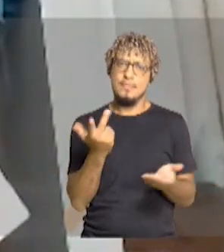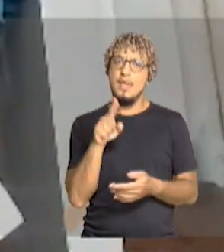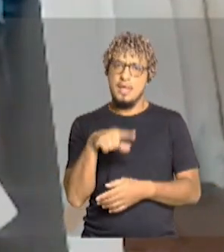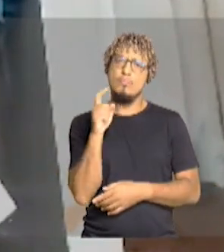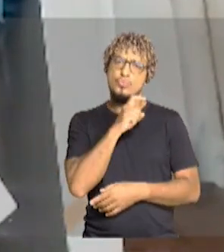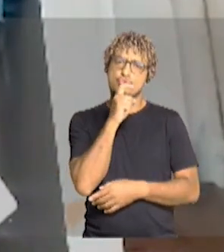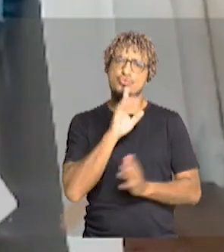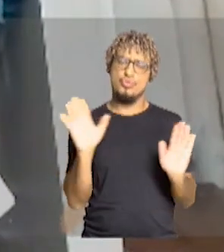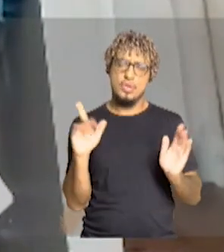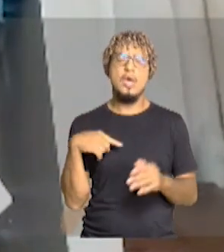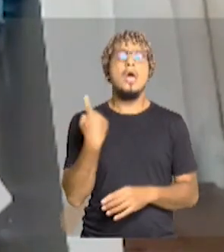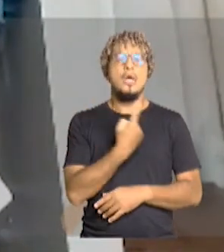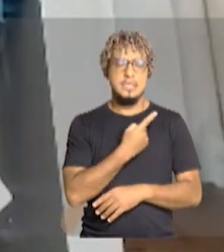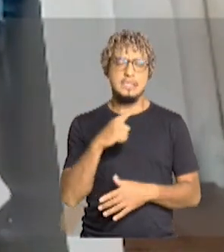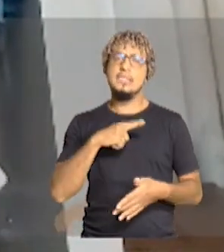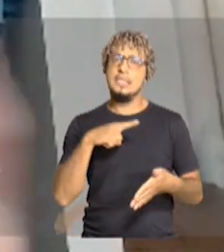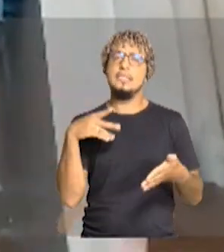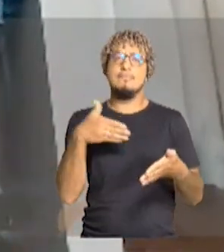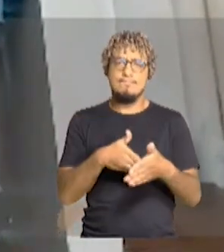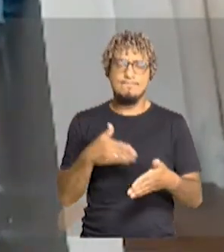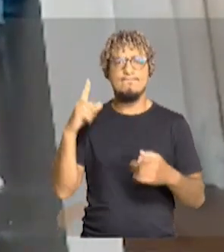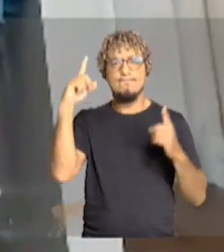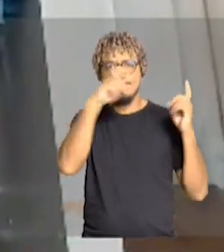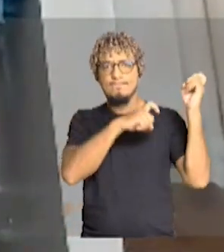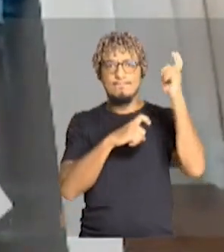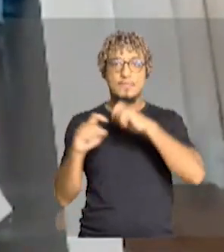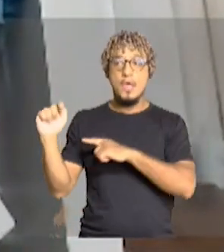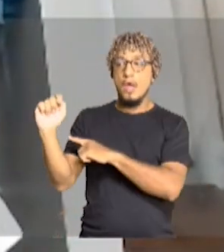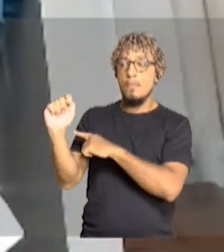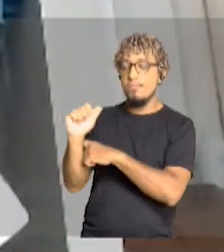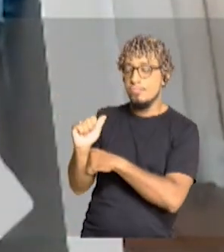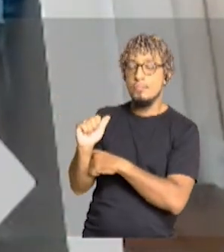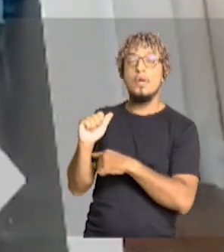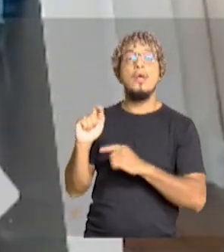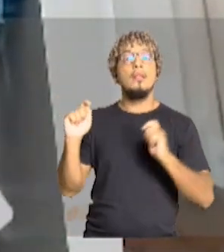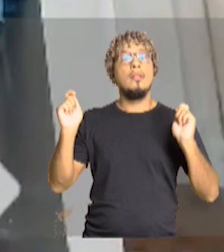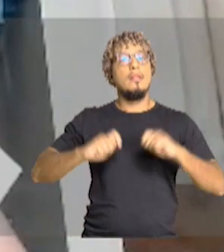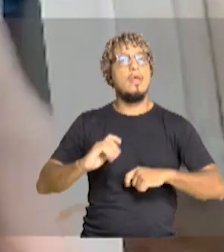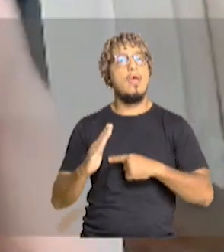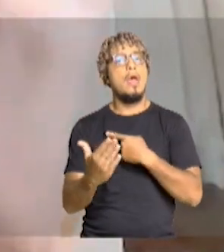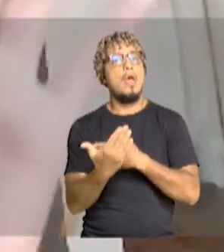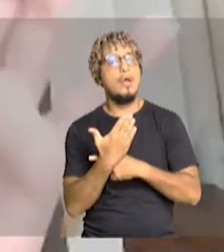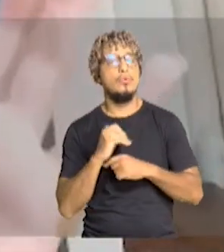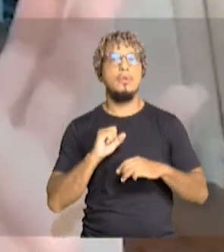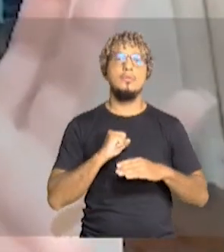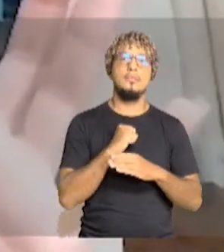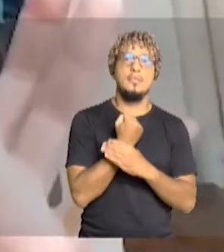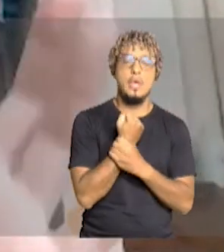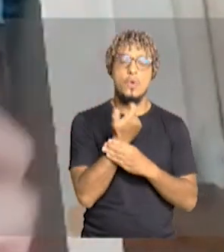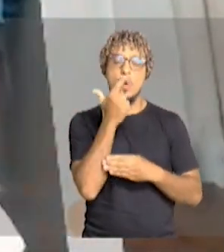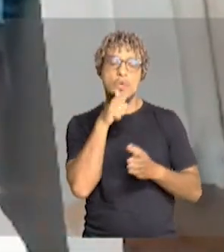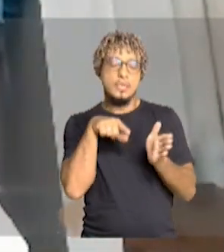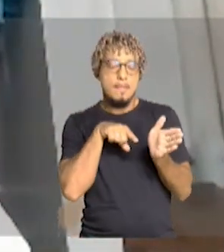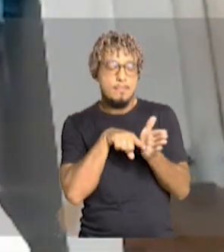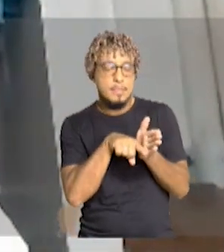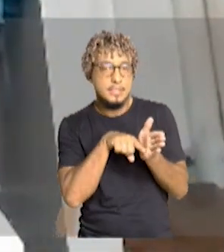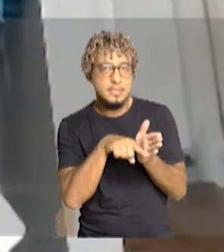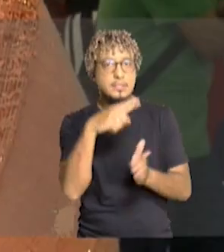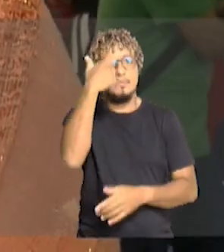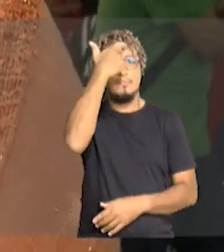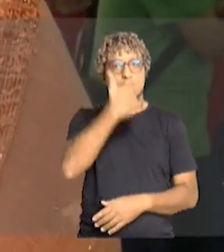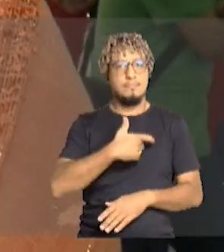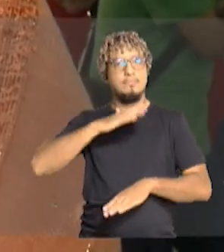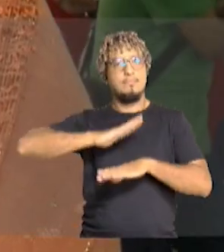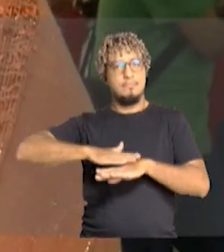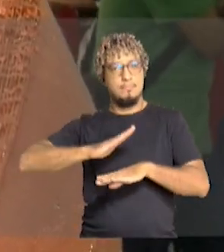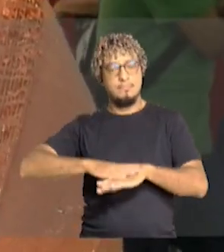a gente vai se encontrar vários obstáculos e a bolsa vai ser uma das formas de resguardar a própria pesquisa e o